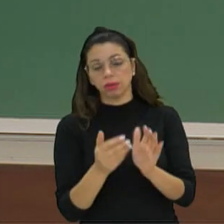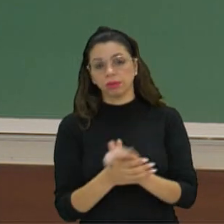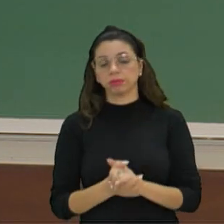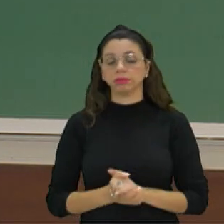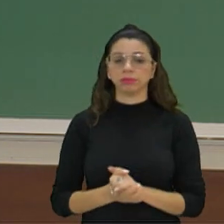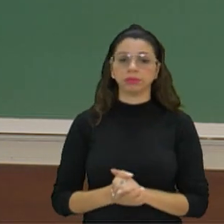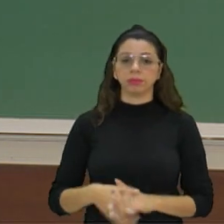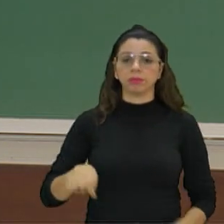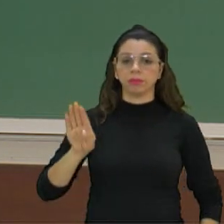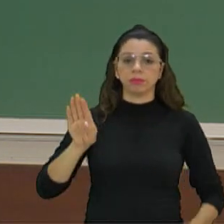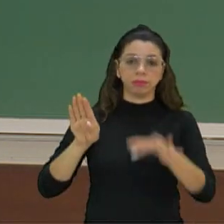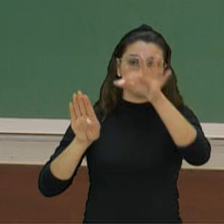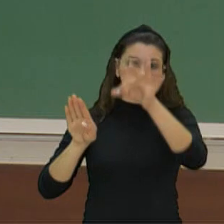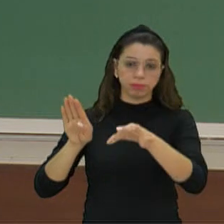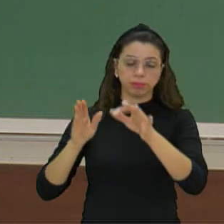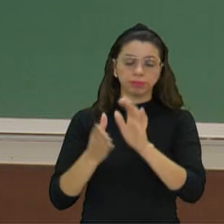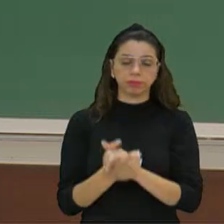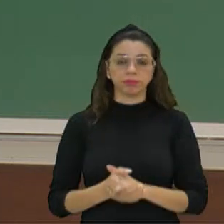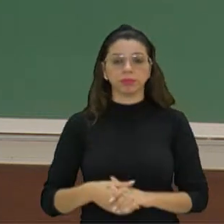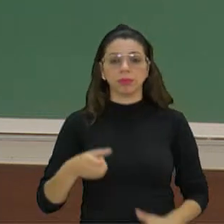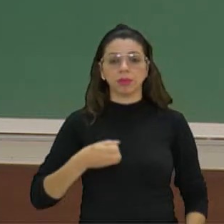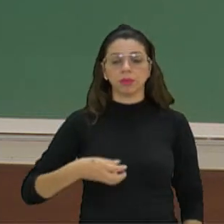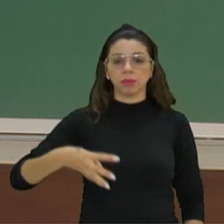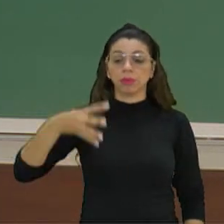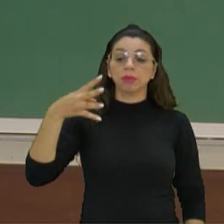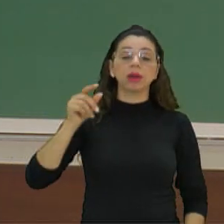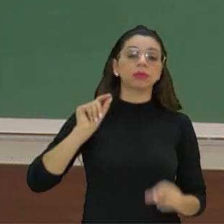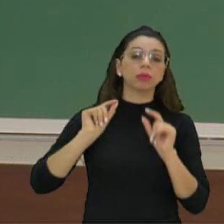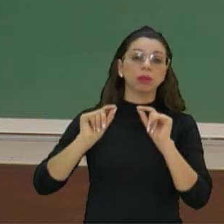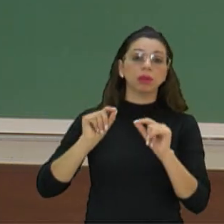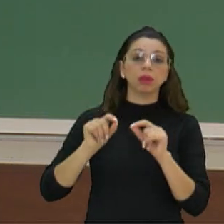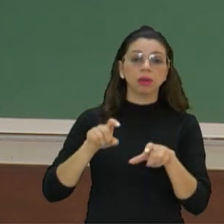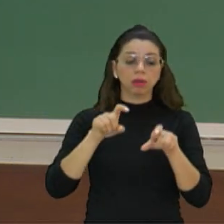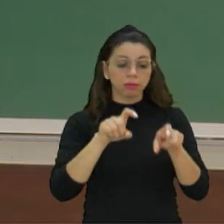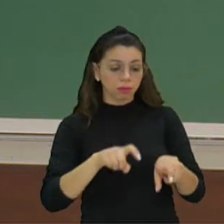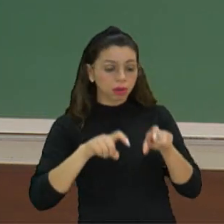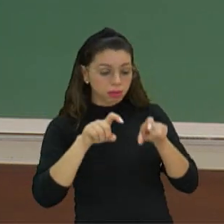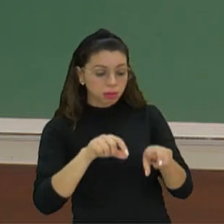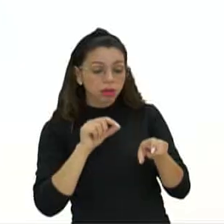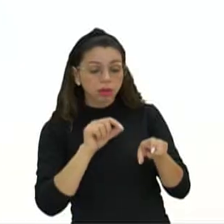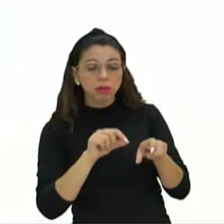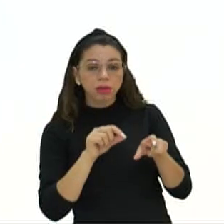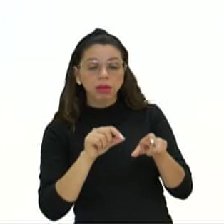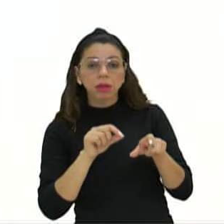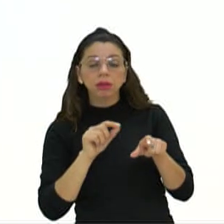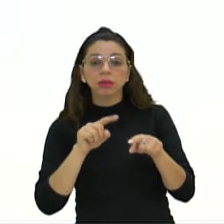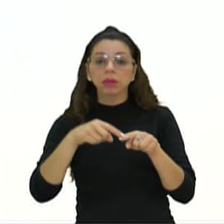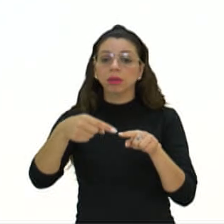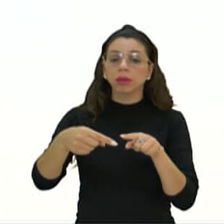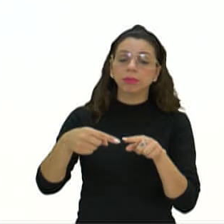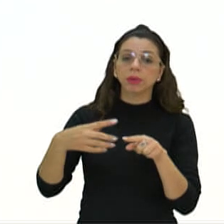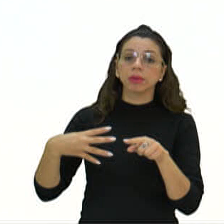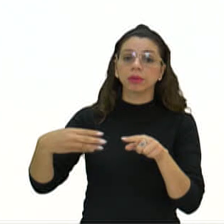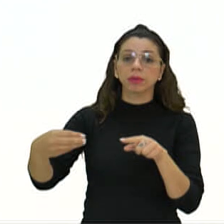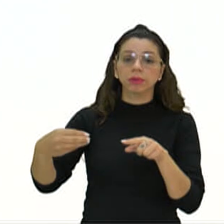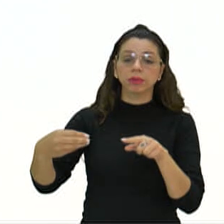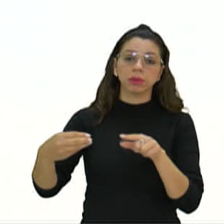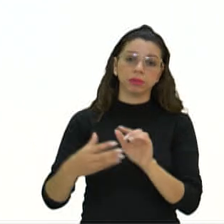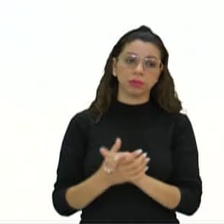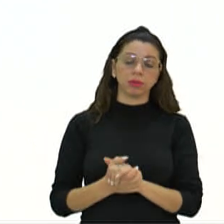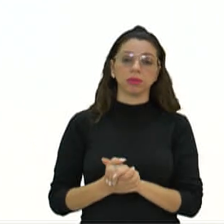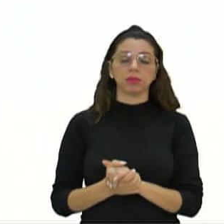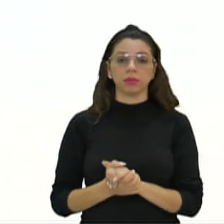tinha perguntado quem foi que herdou as terras lá, compradas lá em Petrópolis. Dom Pedro II did. Então,